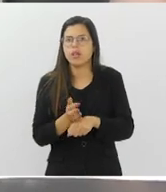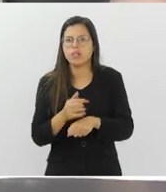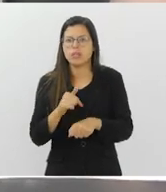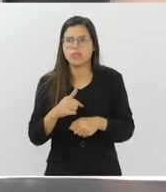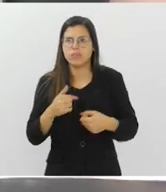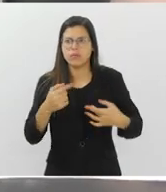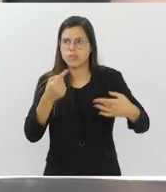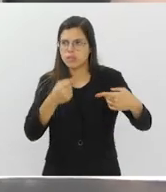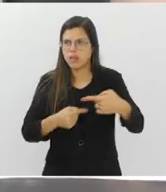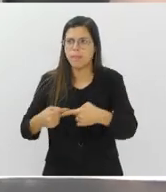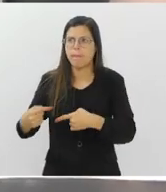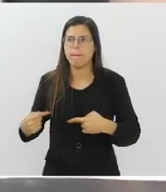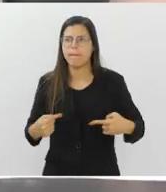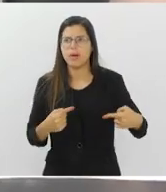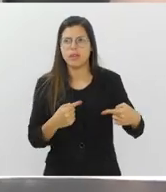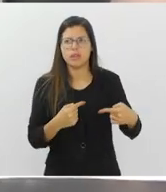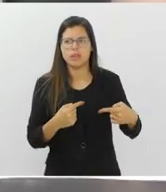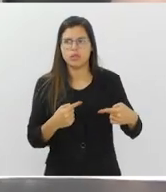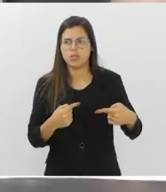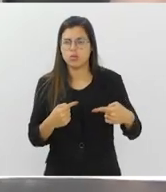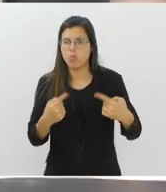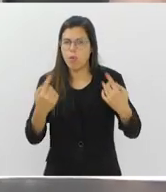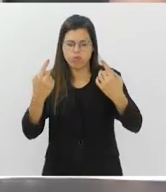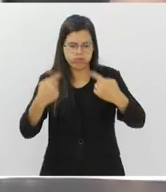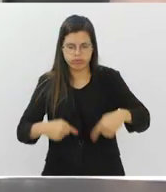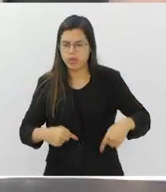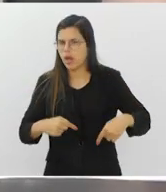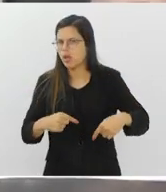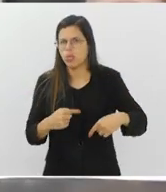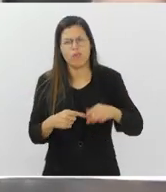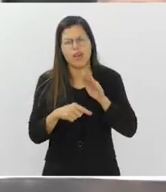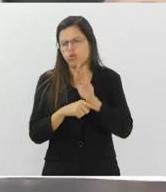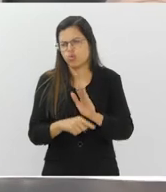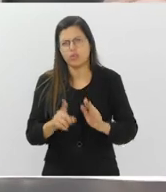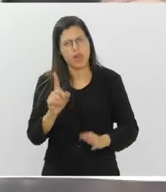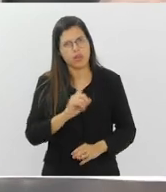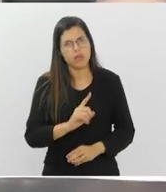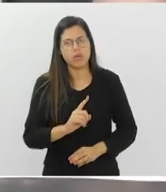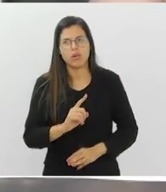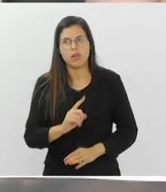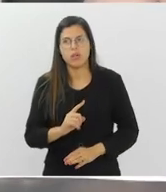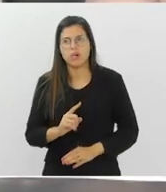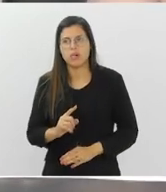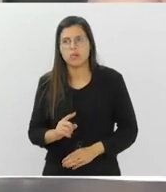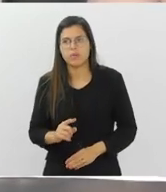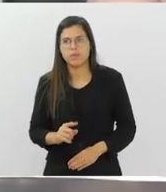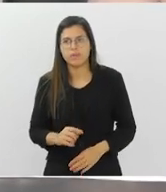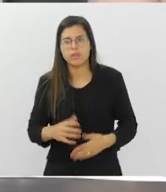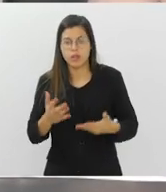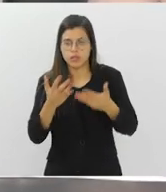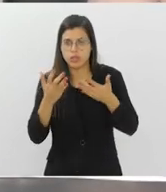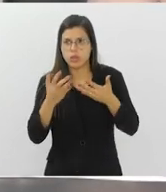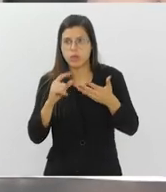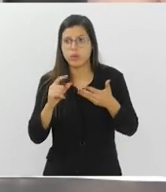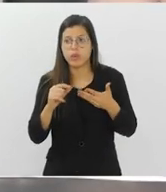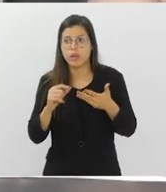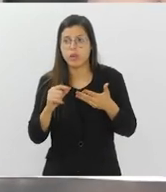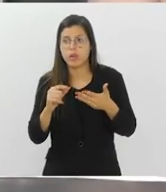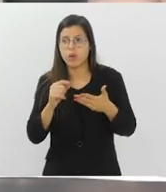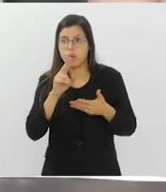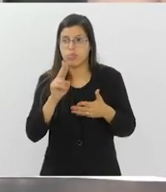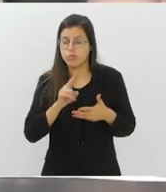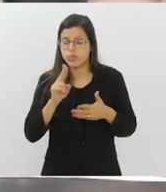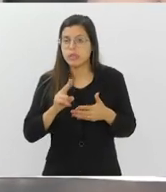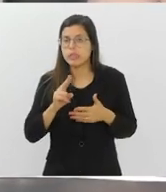gratuito, seja de qualquer lado, não ajudará ninguém a chegar em soluções. E o que a gente quer é usar força,